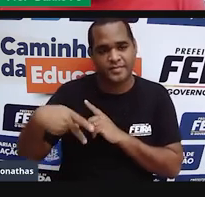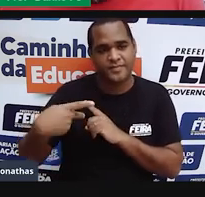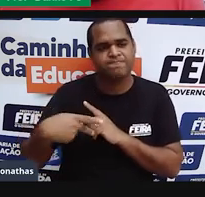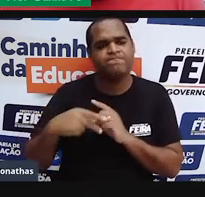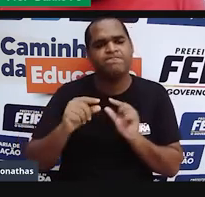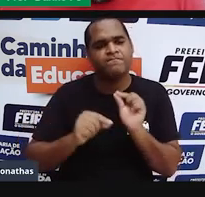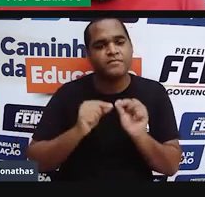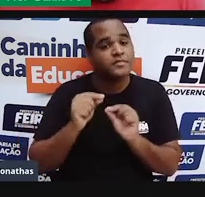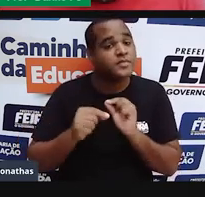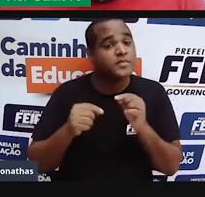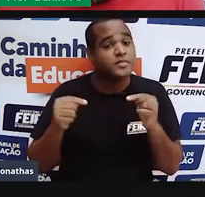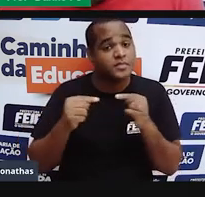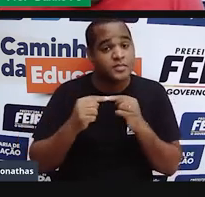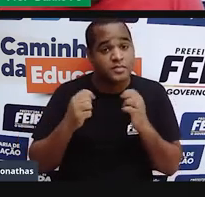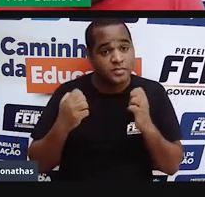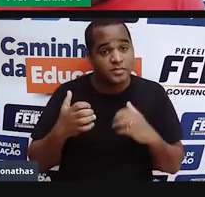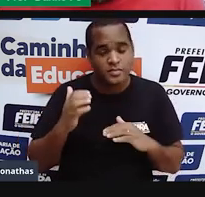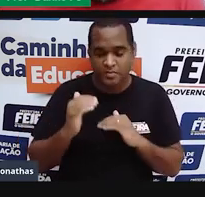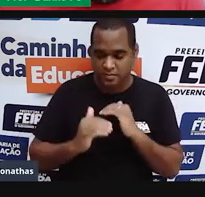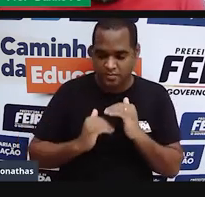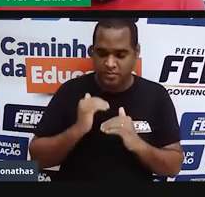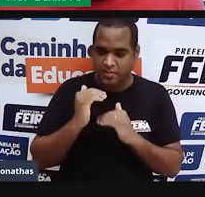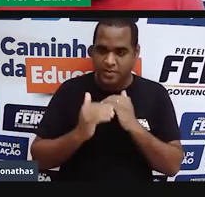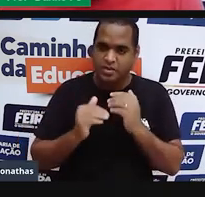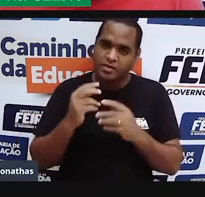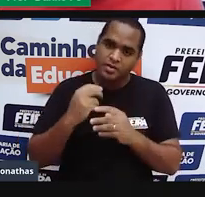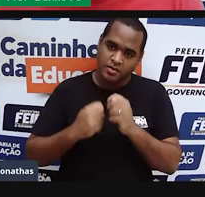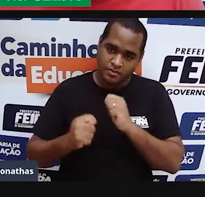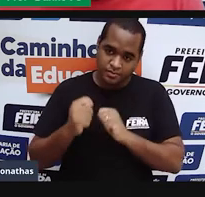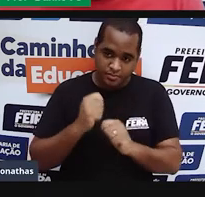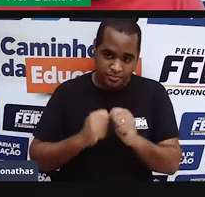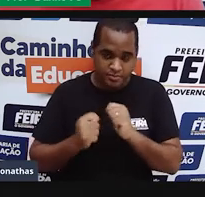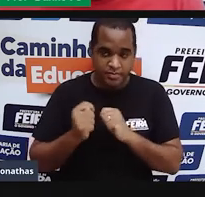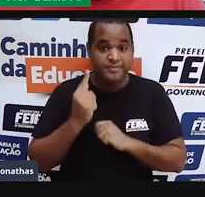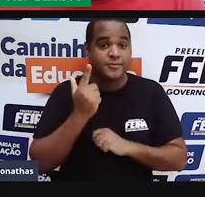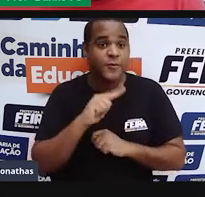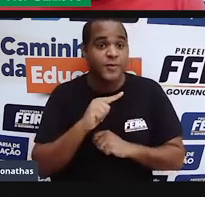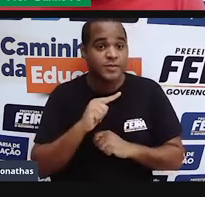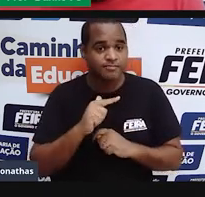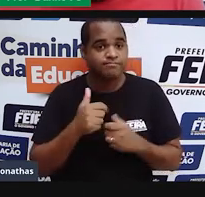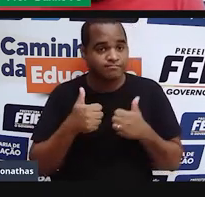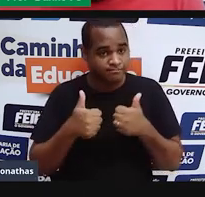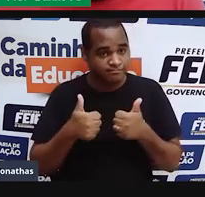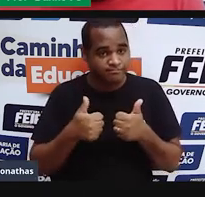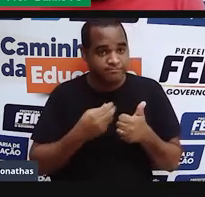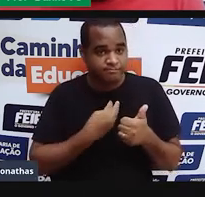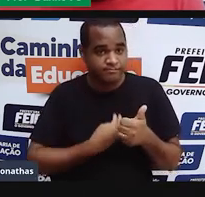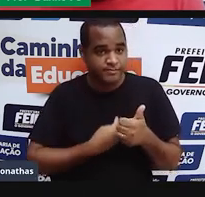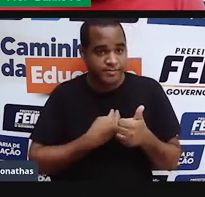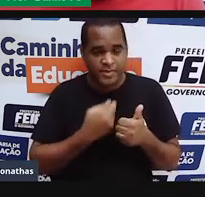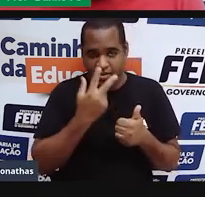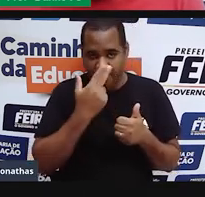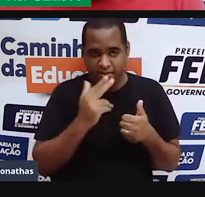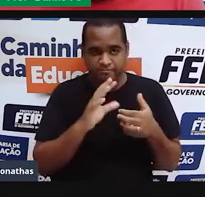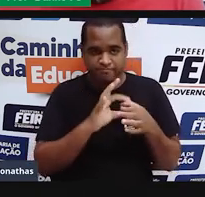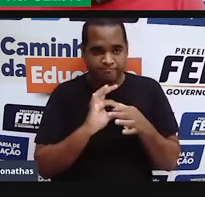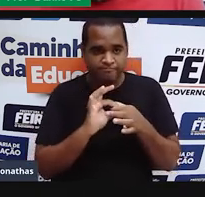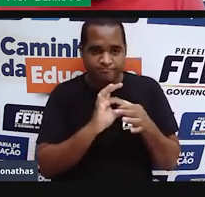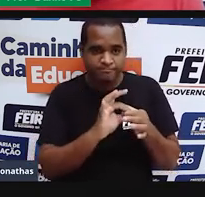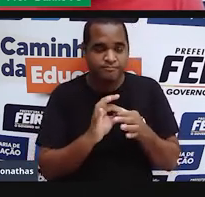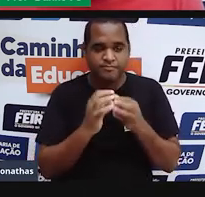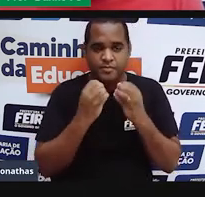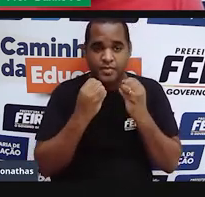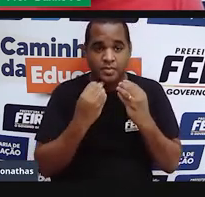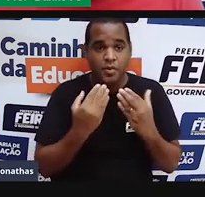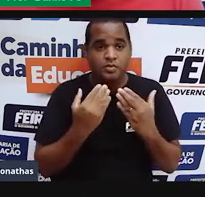de fato, alguns progressos econômicos ele vinha conseguindo, principalmente por conta de uma parceria comercial forte